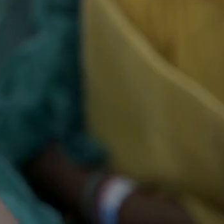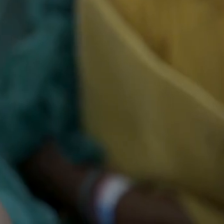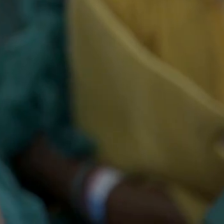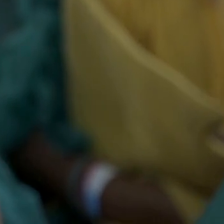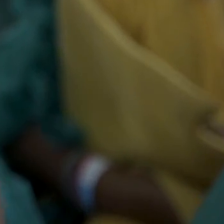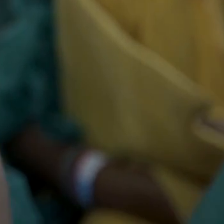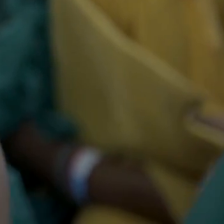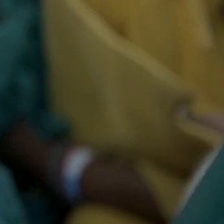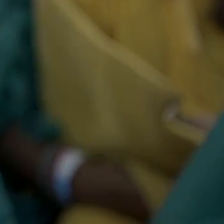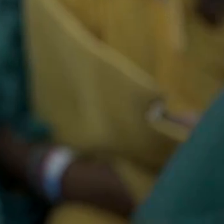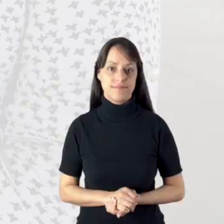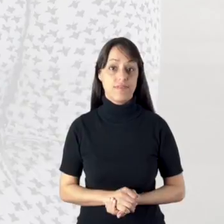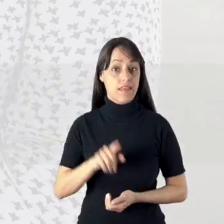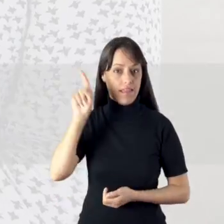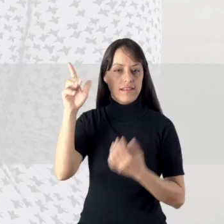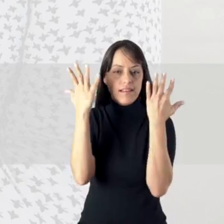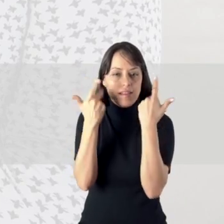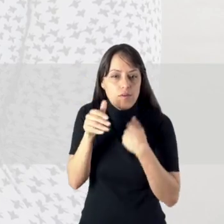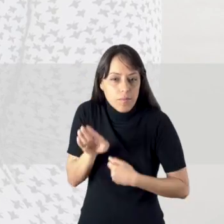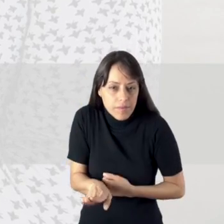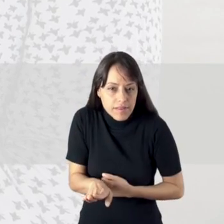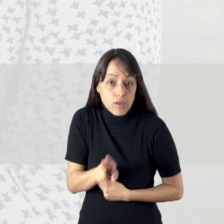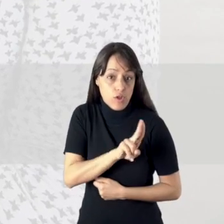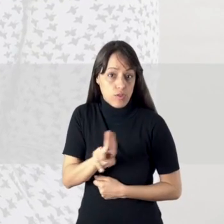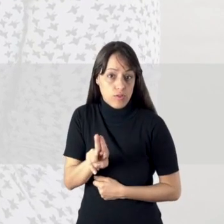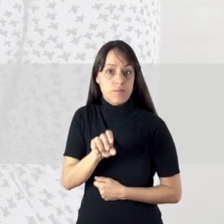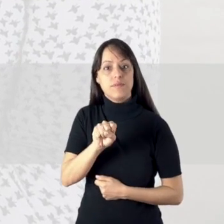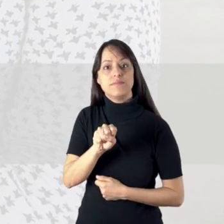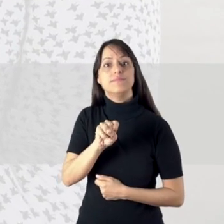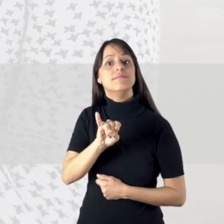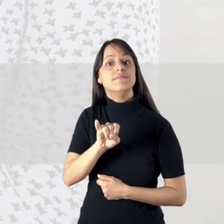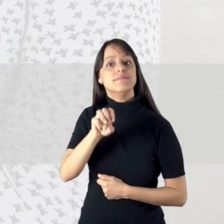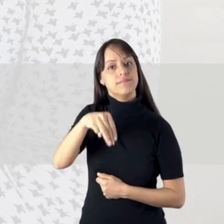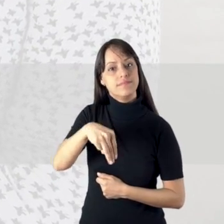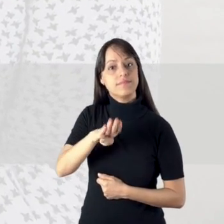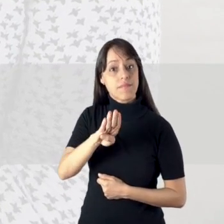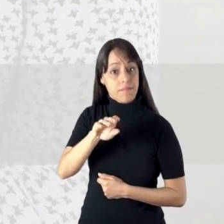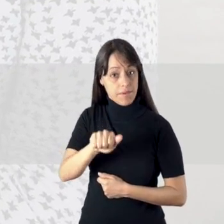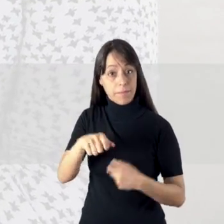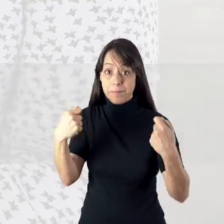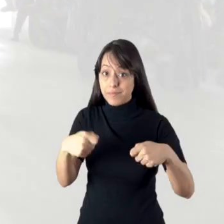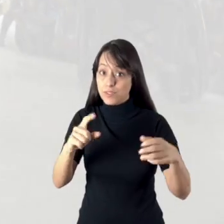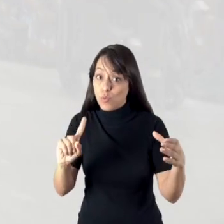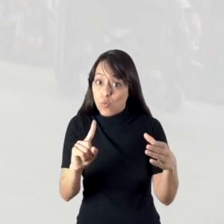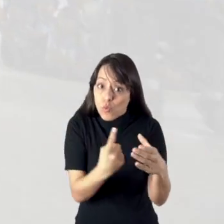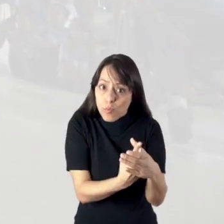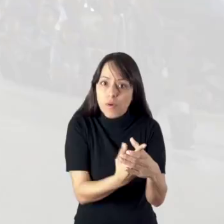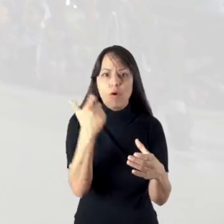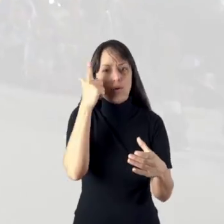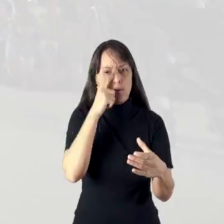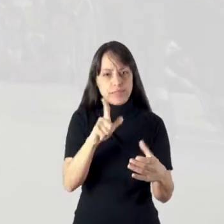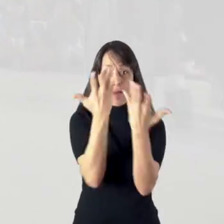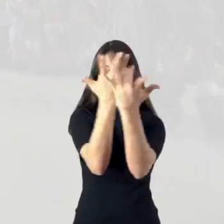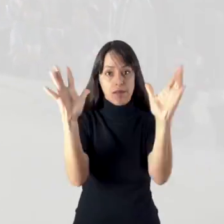Salles, atendimento educacional especializado. Ele realmente precisa do grupo para voltar ao acolhimento do grupo, para que ele